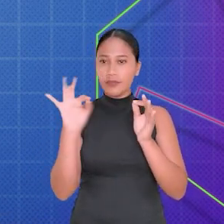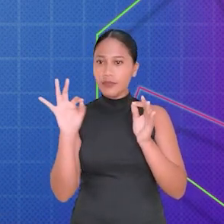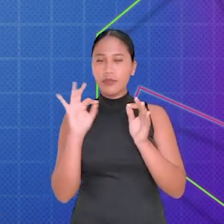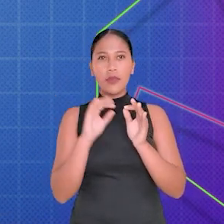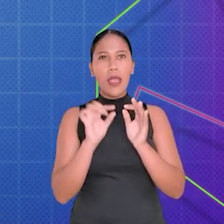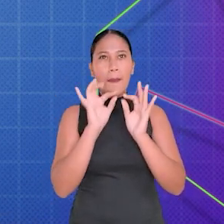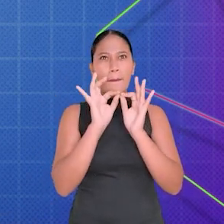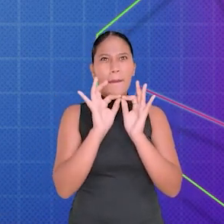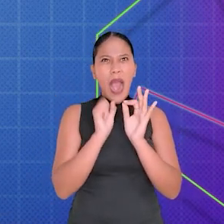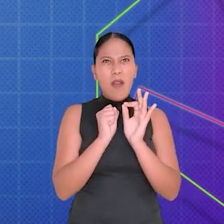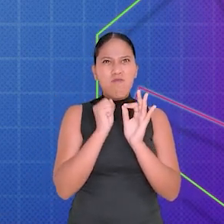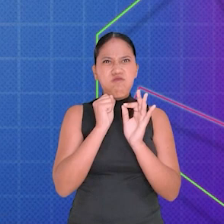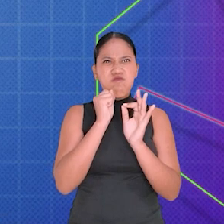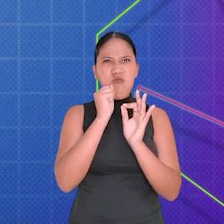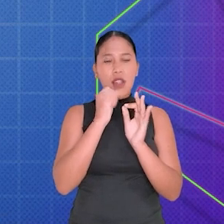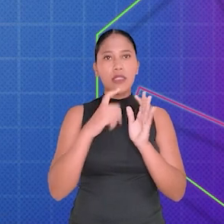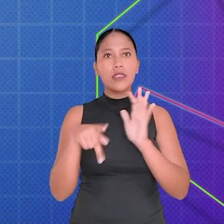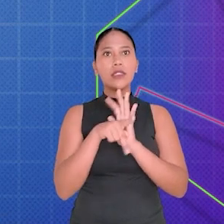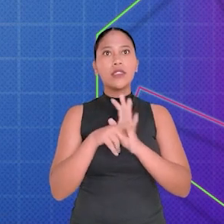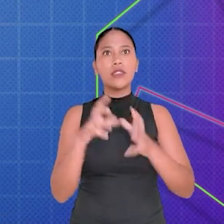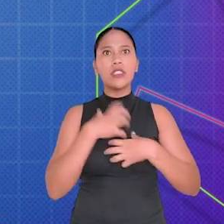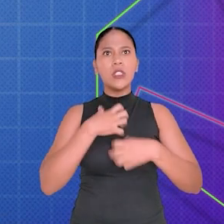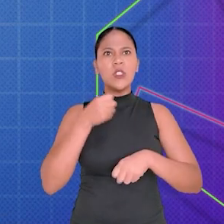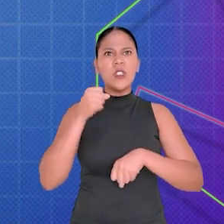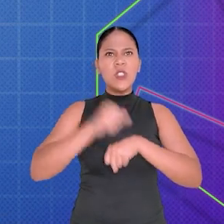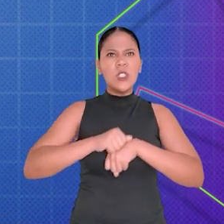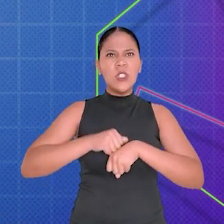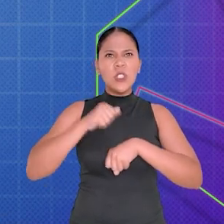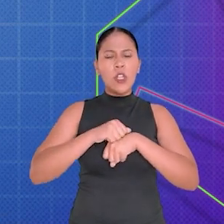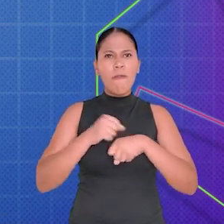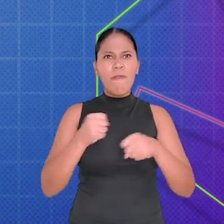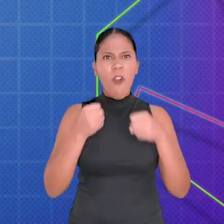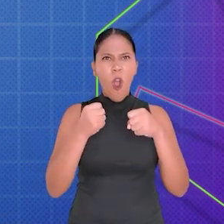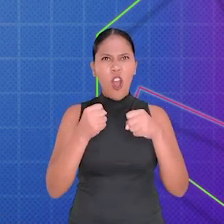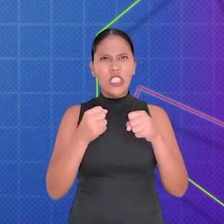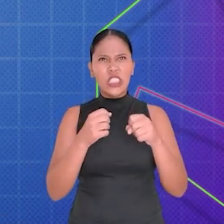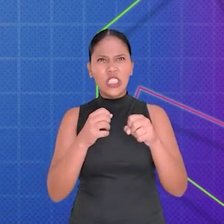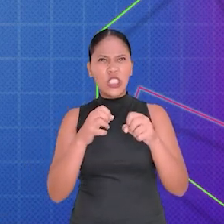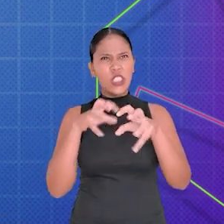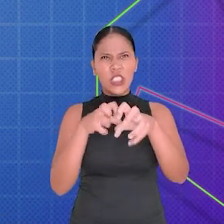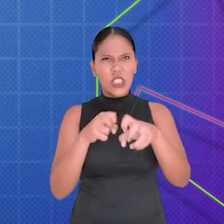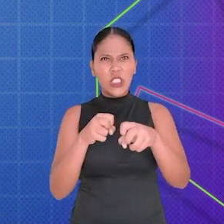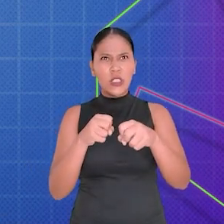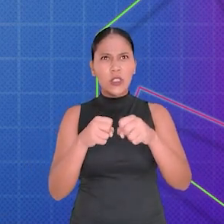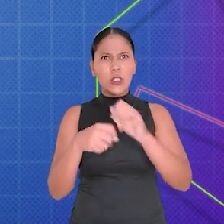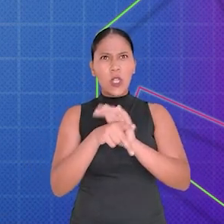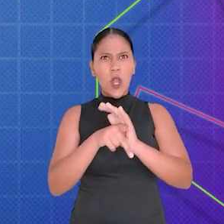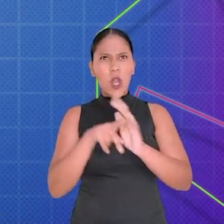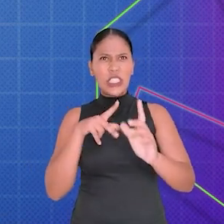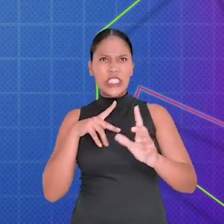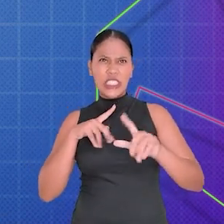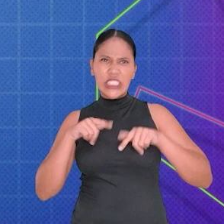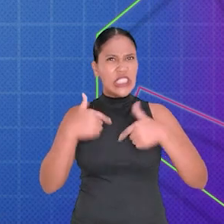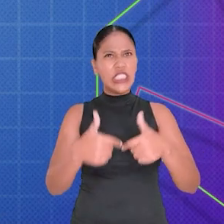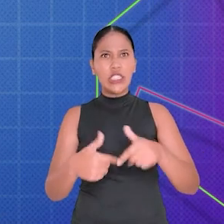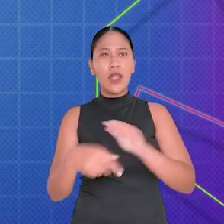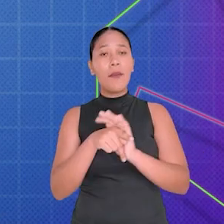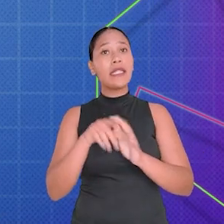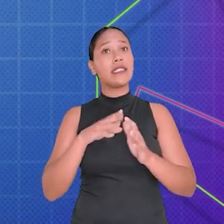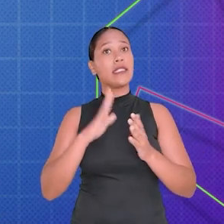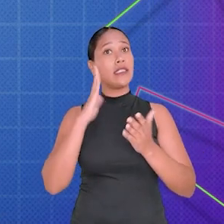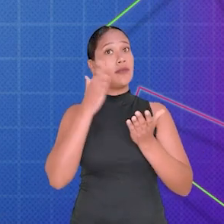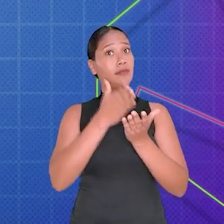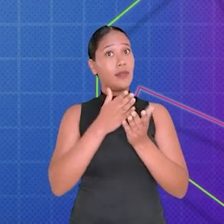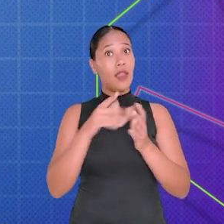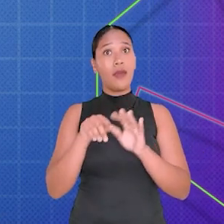com bordas retas e ângulos marcados transmitem uma sensação de rigidez, força e agressividade, proporcionando uma